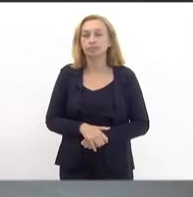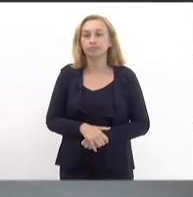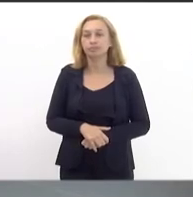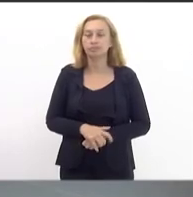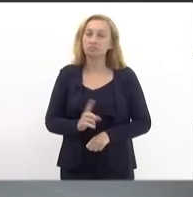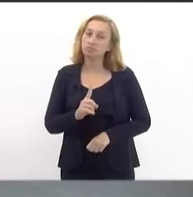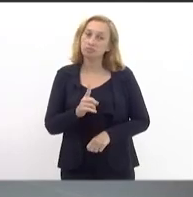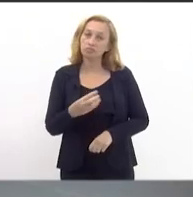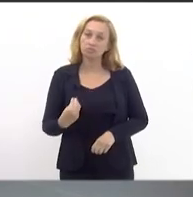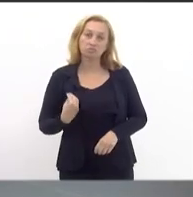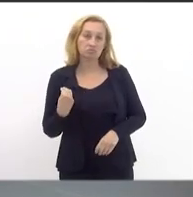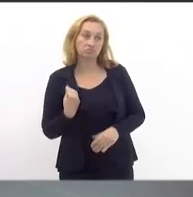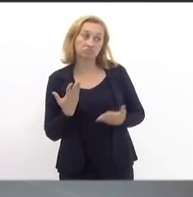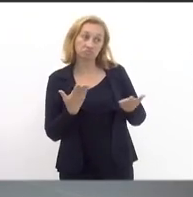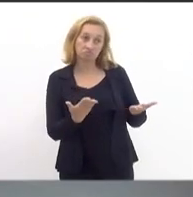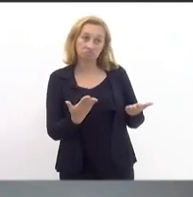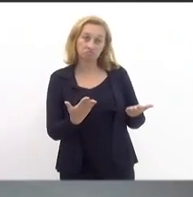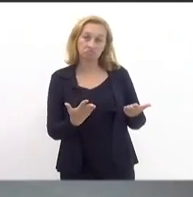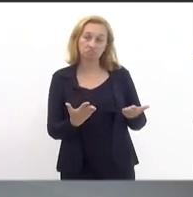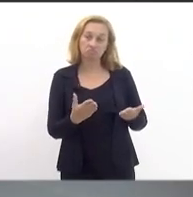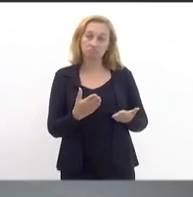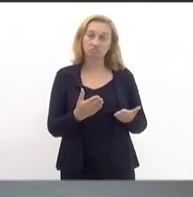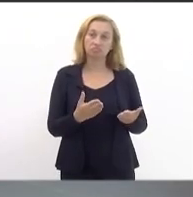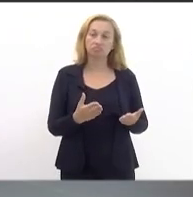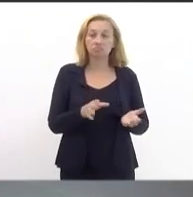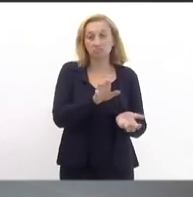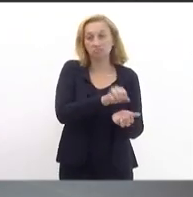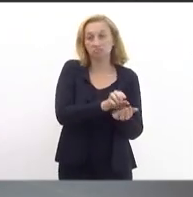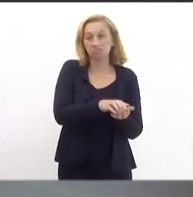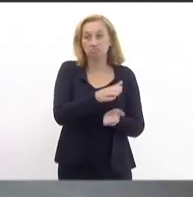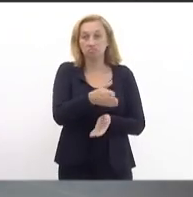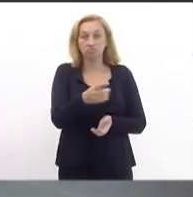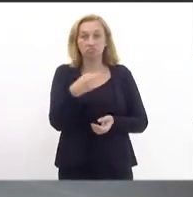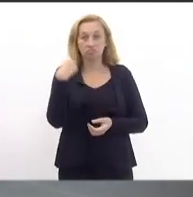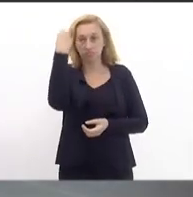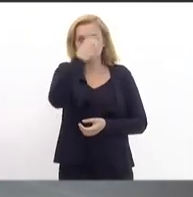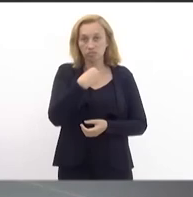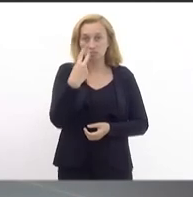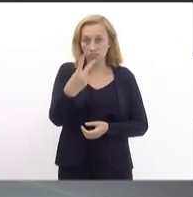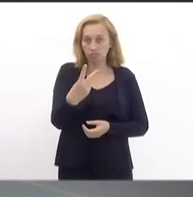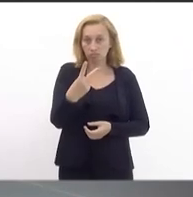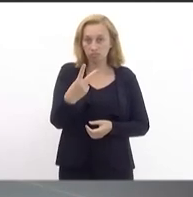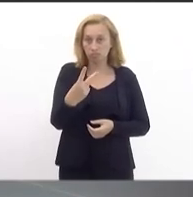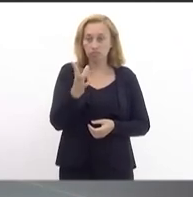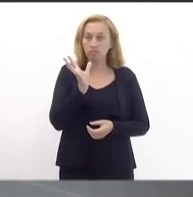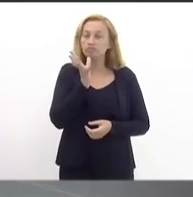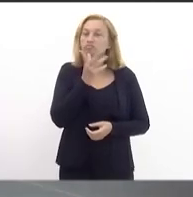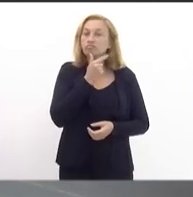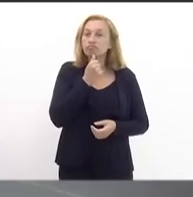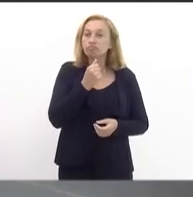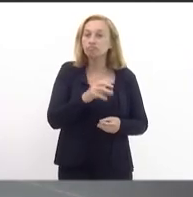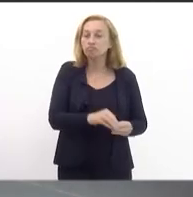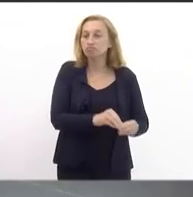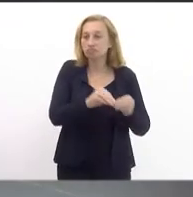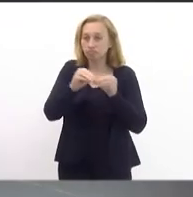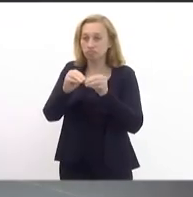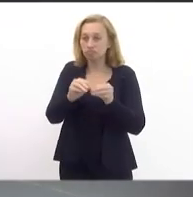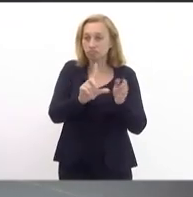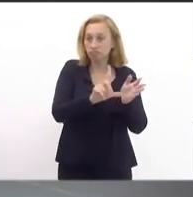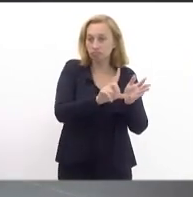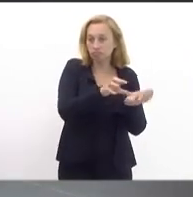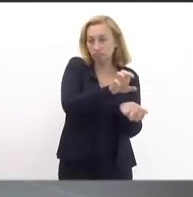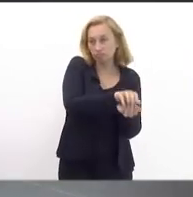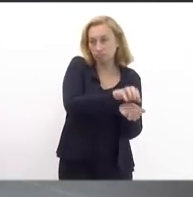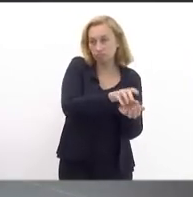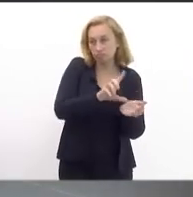como vive hoje lá, aquela região toda de Santa Cruz, que demora 2 horas e meia para se deslocar da estação de